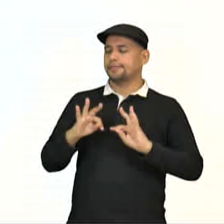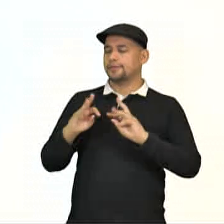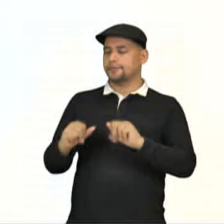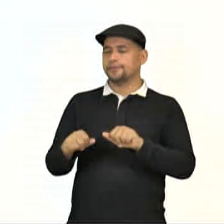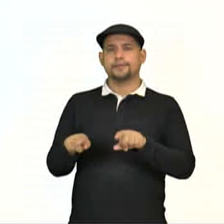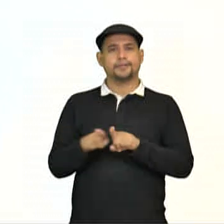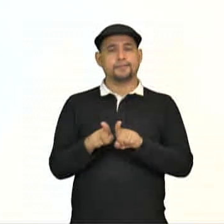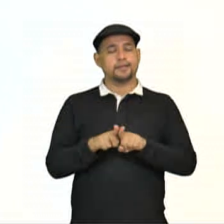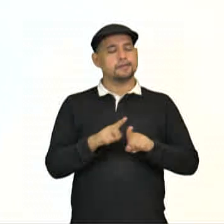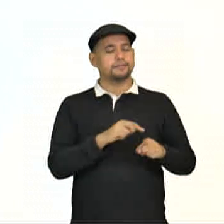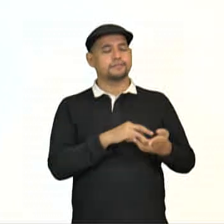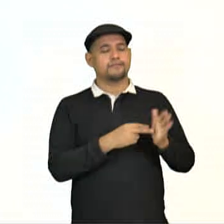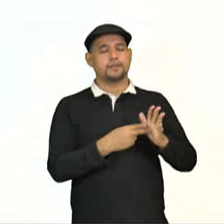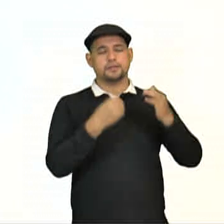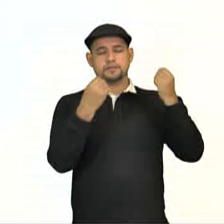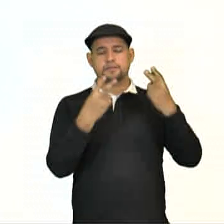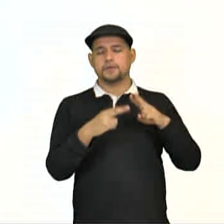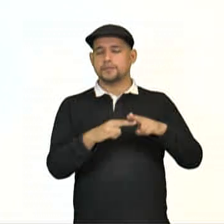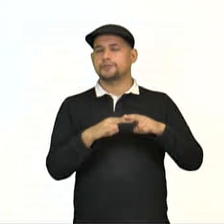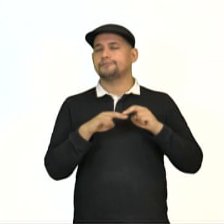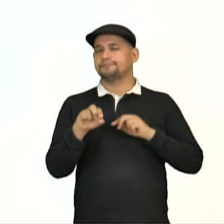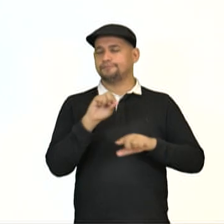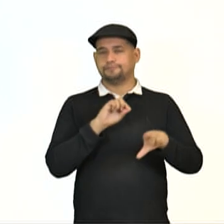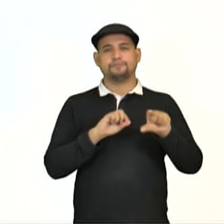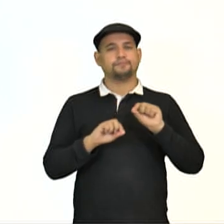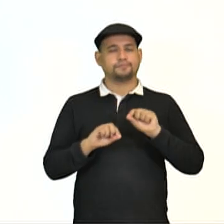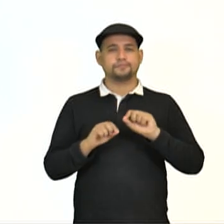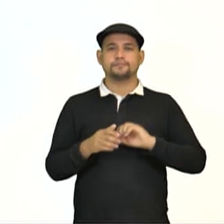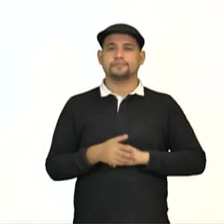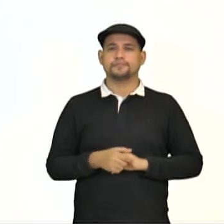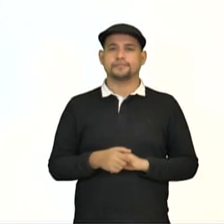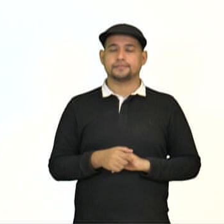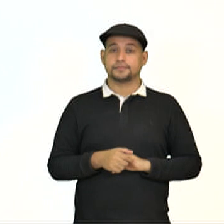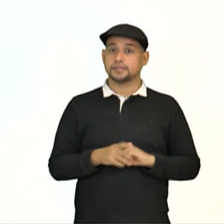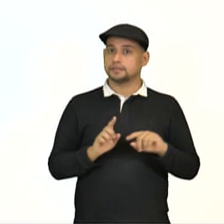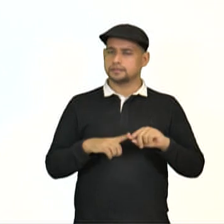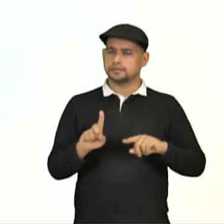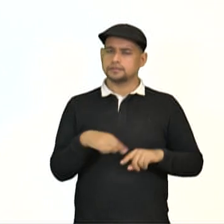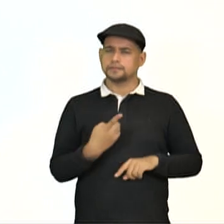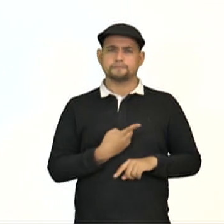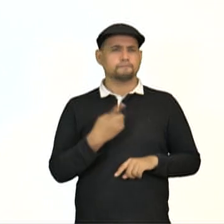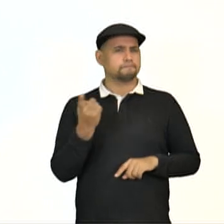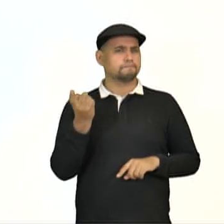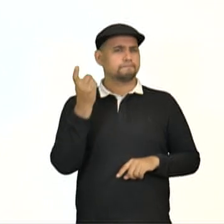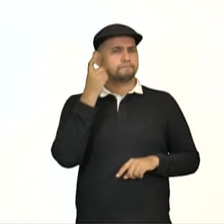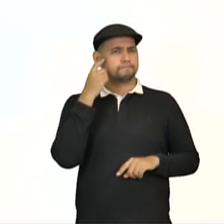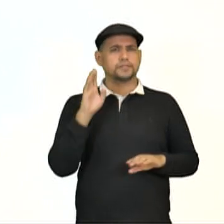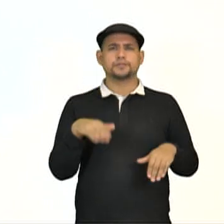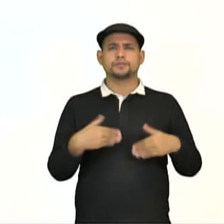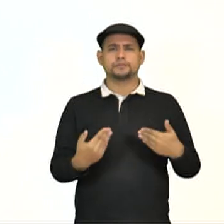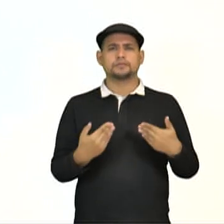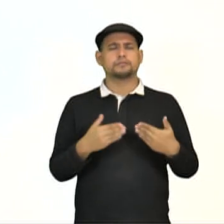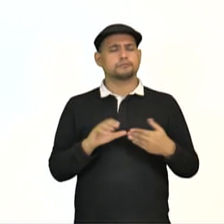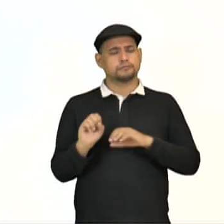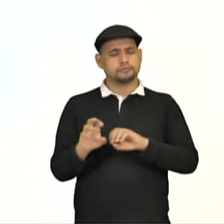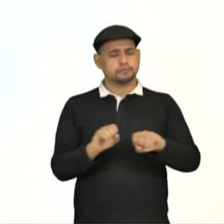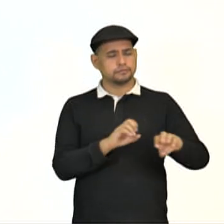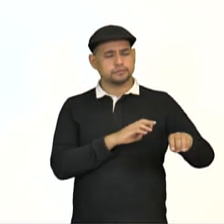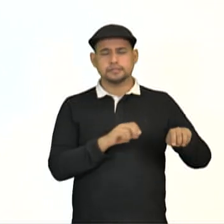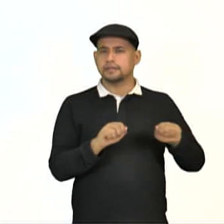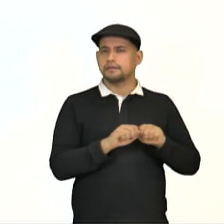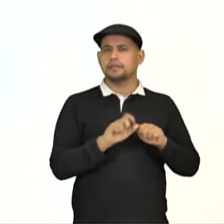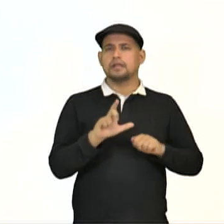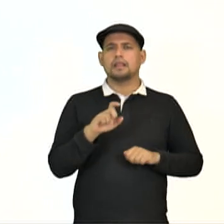isso também explica o porquê da escolha dele, certo? Então, para a gente refletir, qual ensinamento foi transmitido na